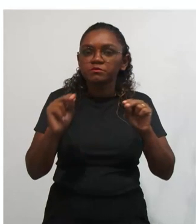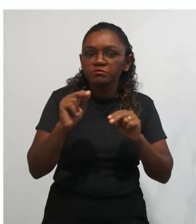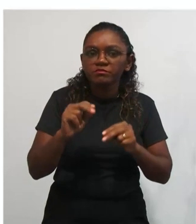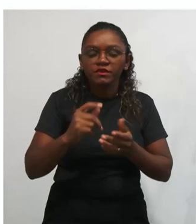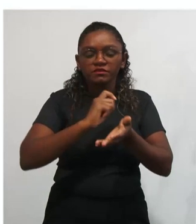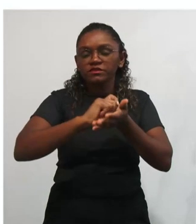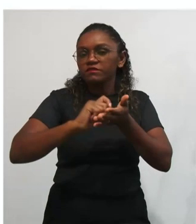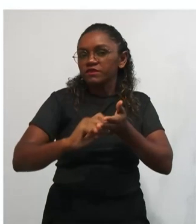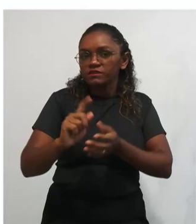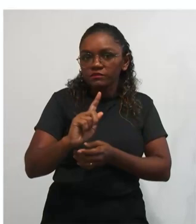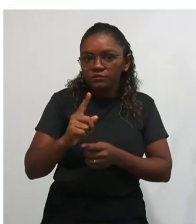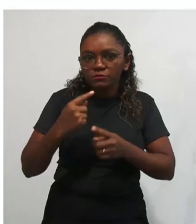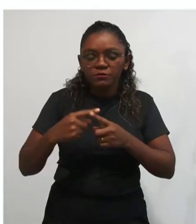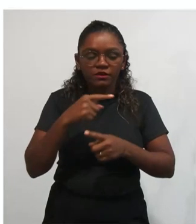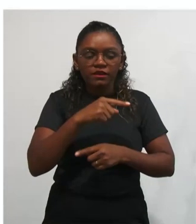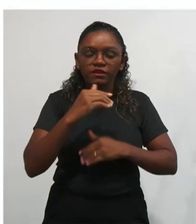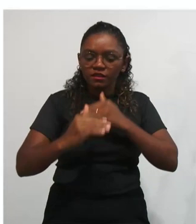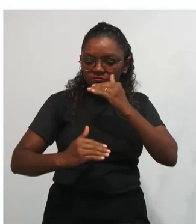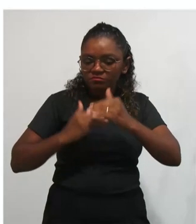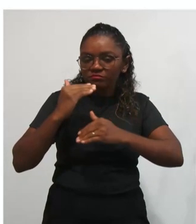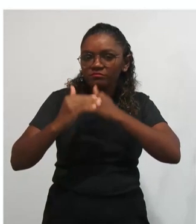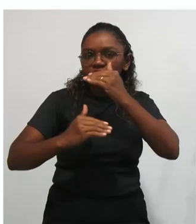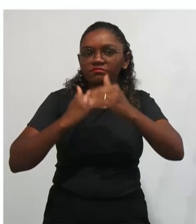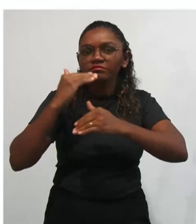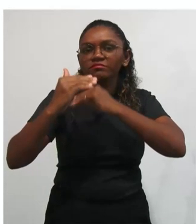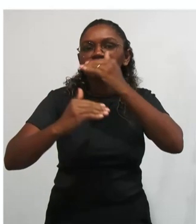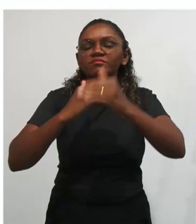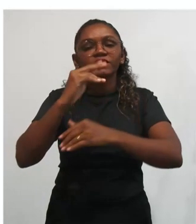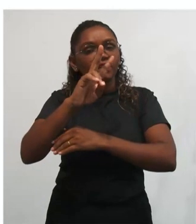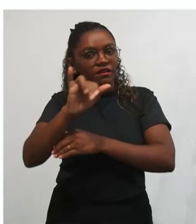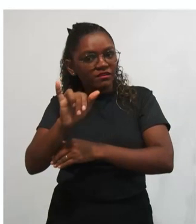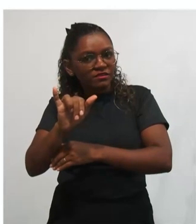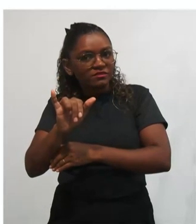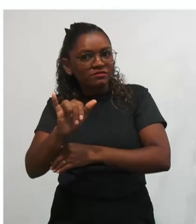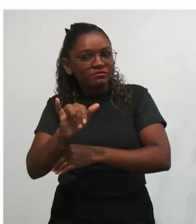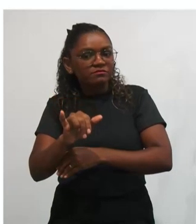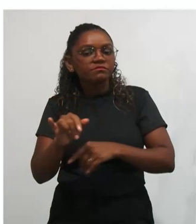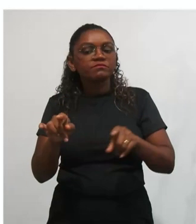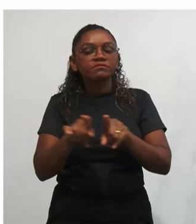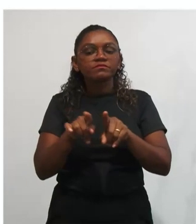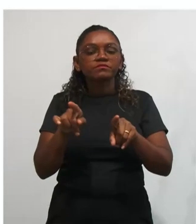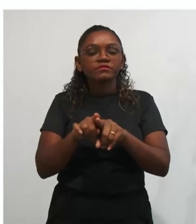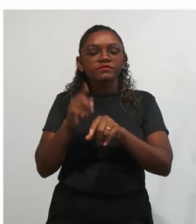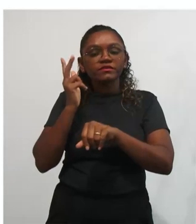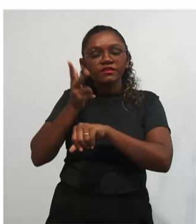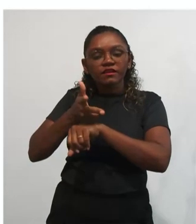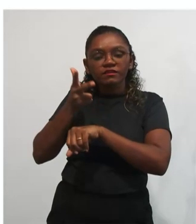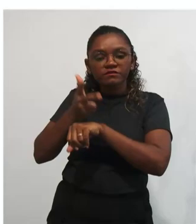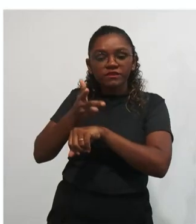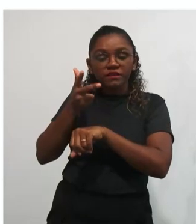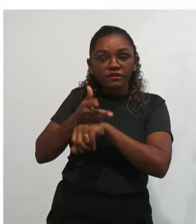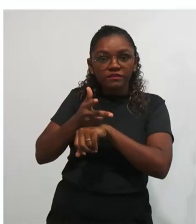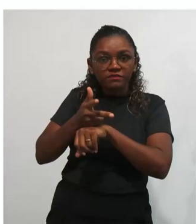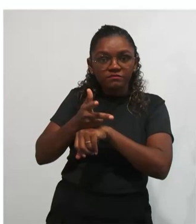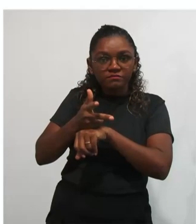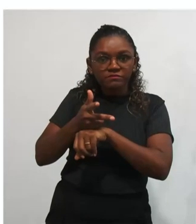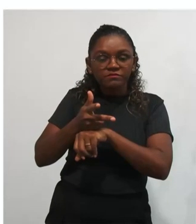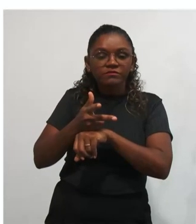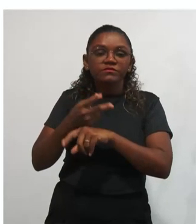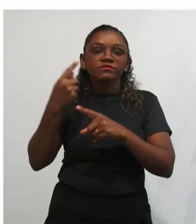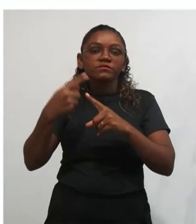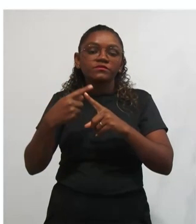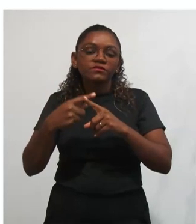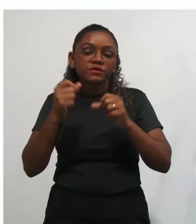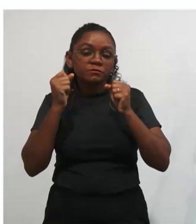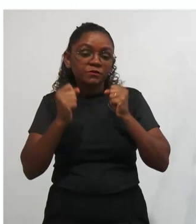possa avançar em outras habilidades e você pode lançar mão também de de aulas gravadas para que essa criança possa ter um suporte de